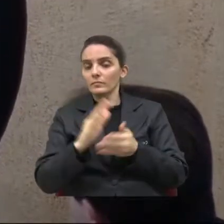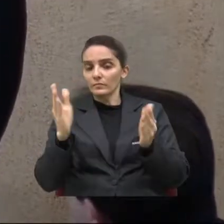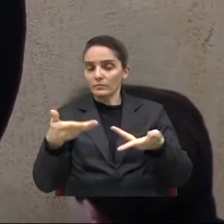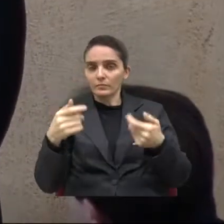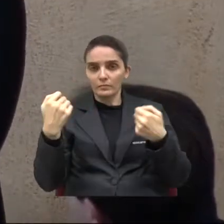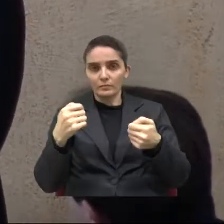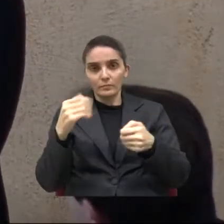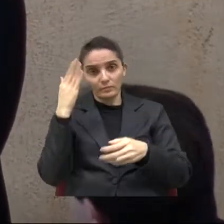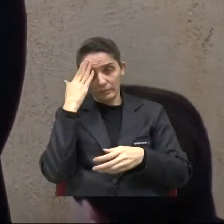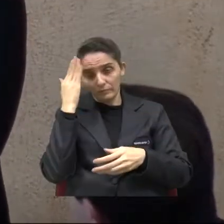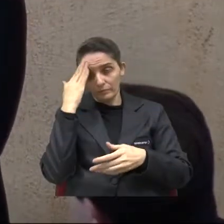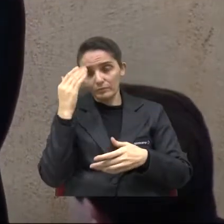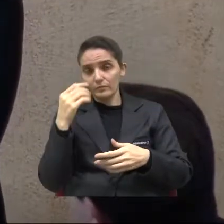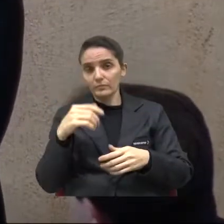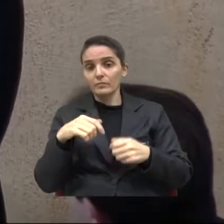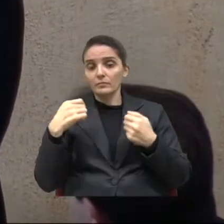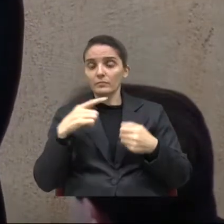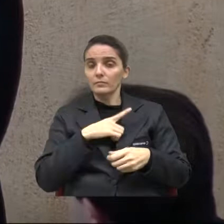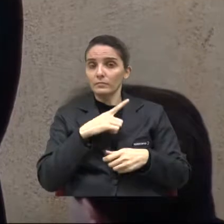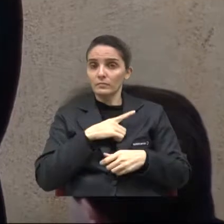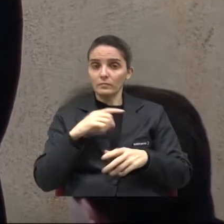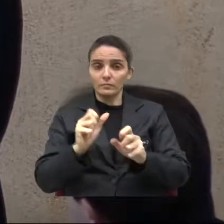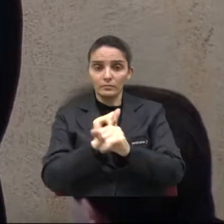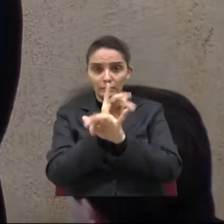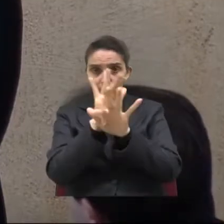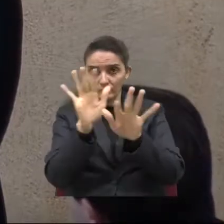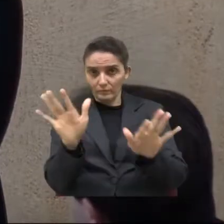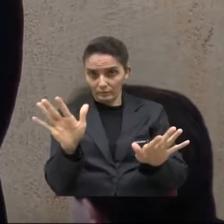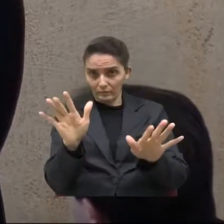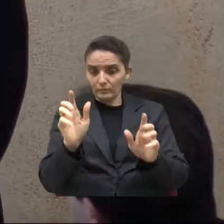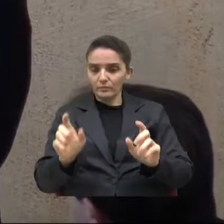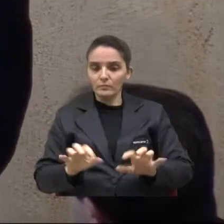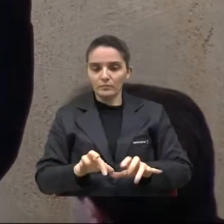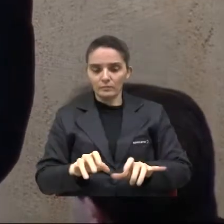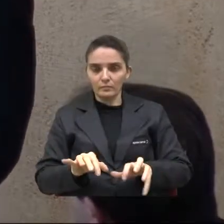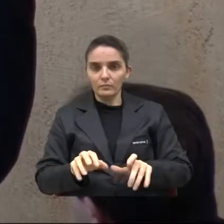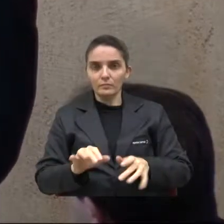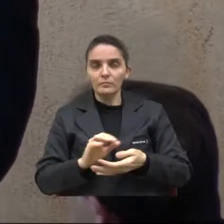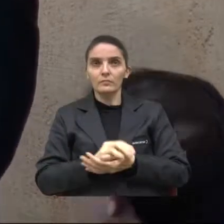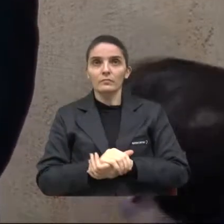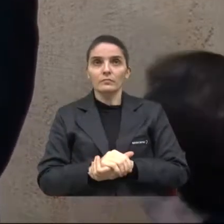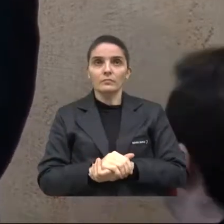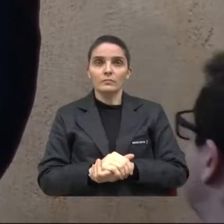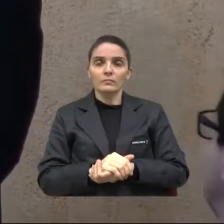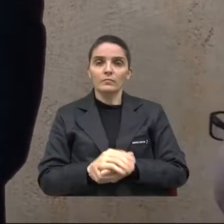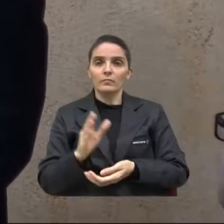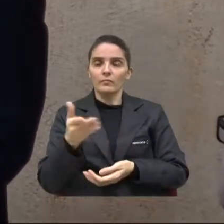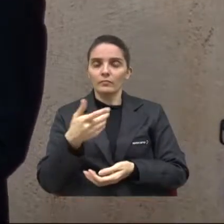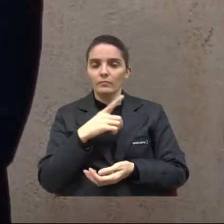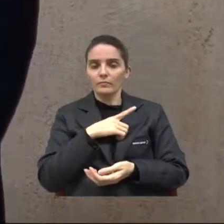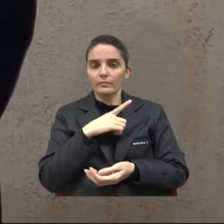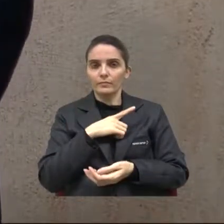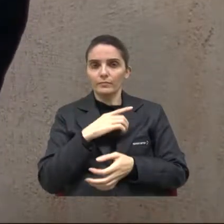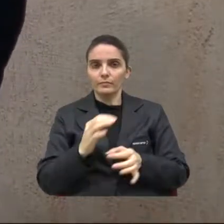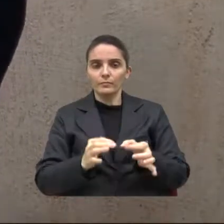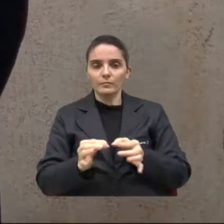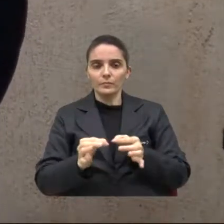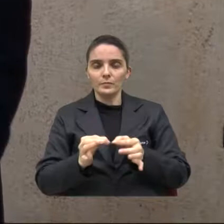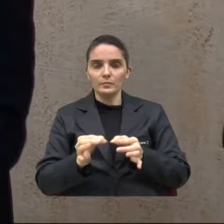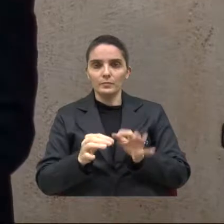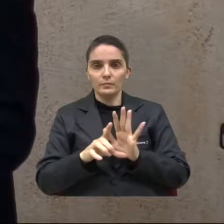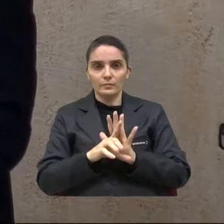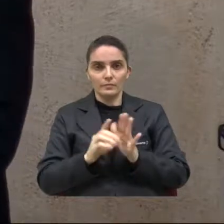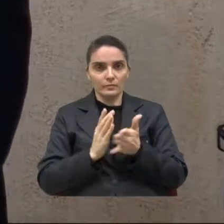nós saberemos aonde está sendo aplicado. Hoje, nesta casa, nós temos um projeto, uma